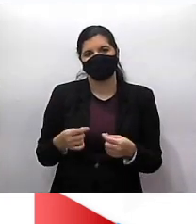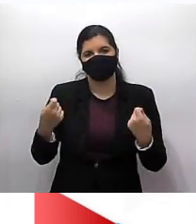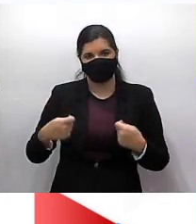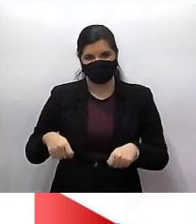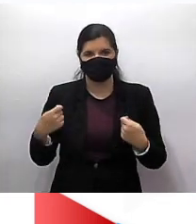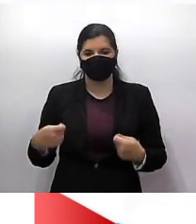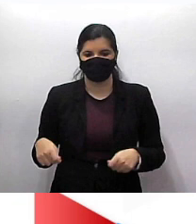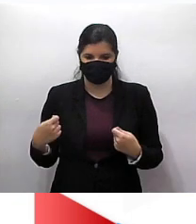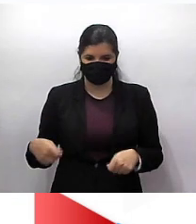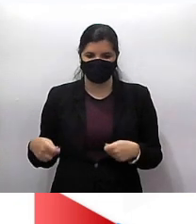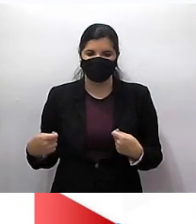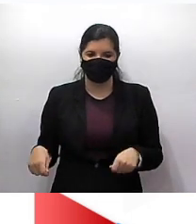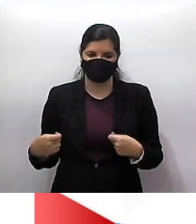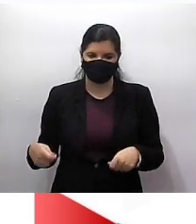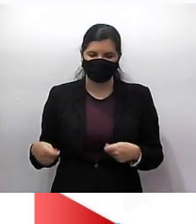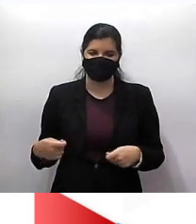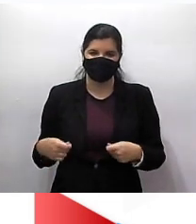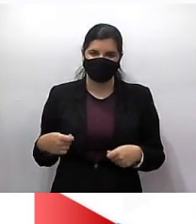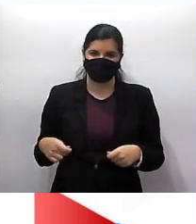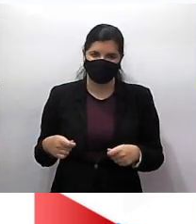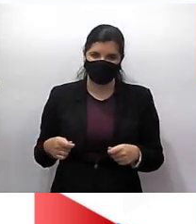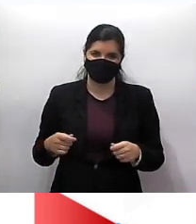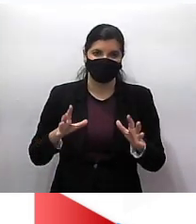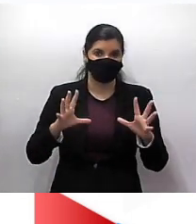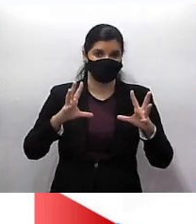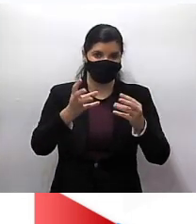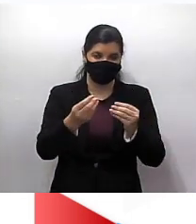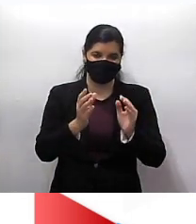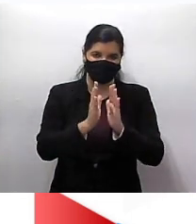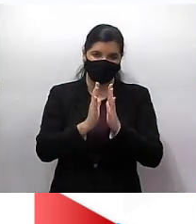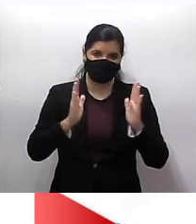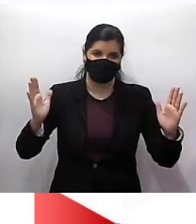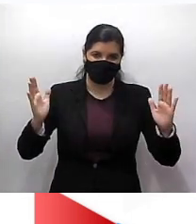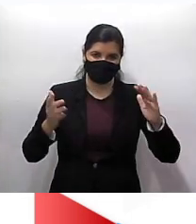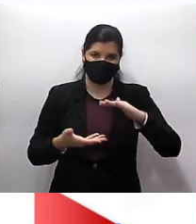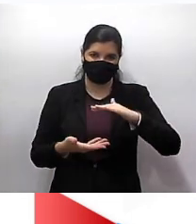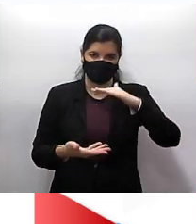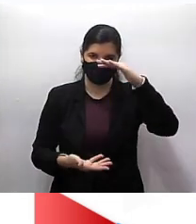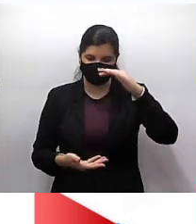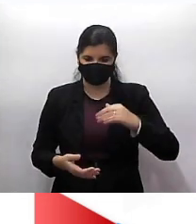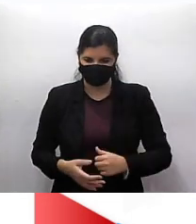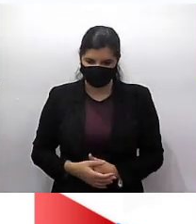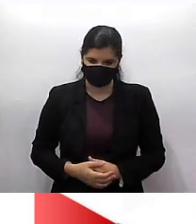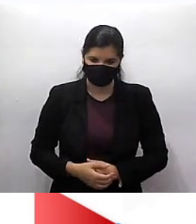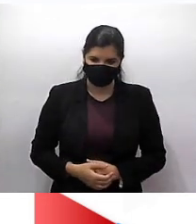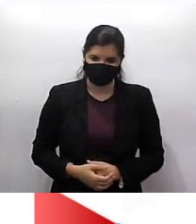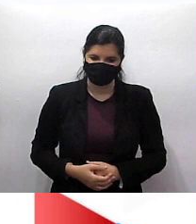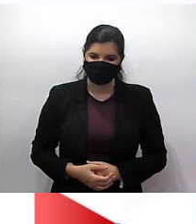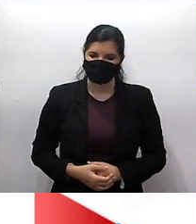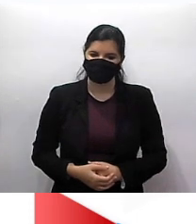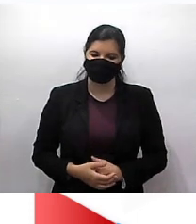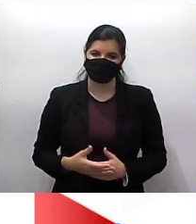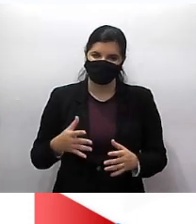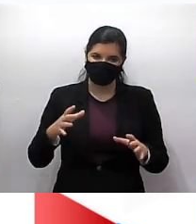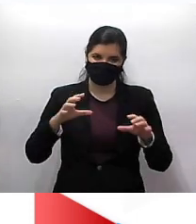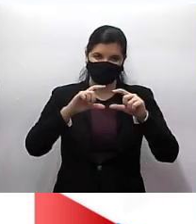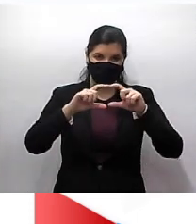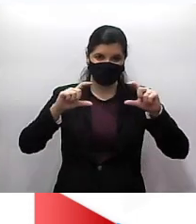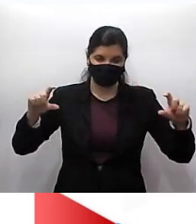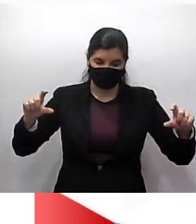que circular na lateral inteira da figura, tá bom? Então, vamos lá. Não esquece da